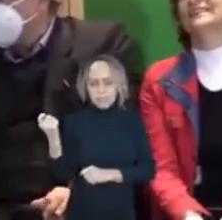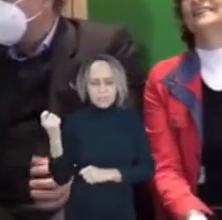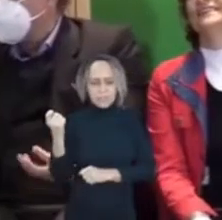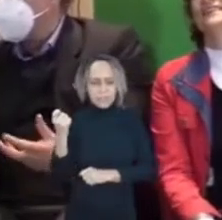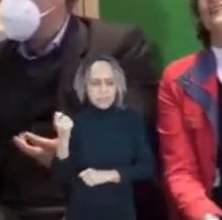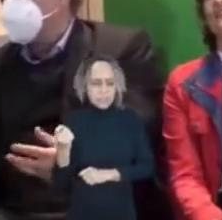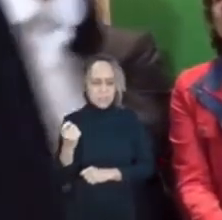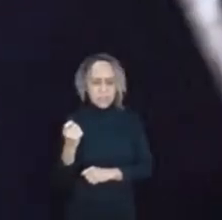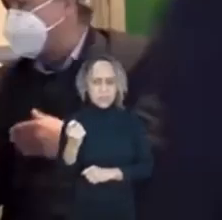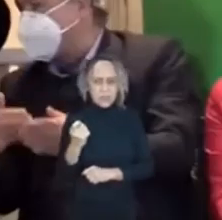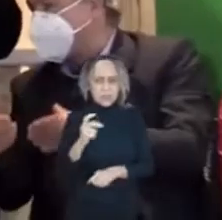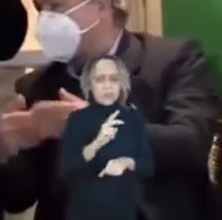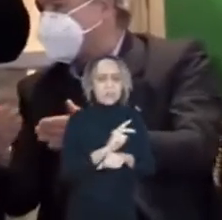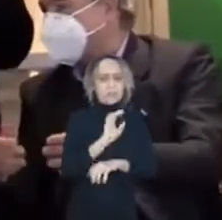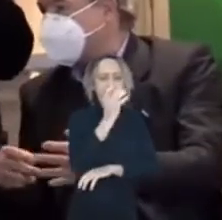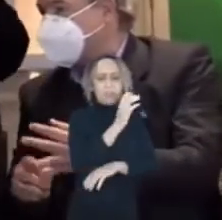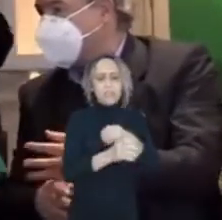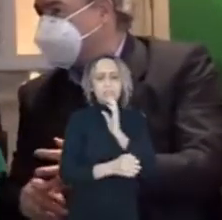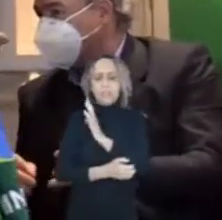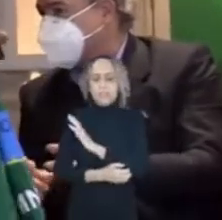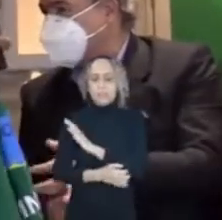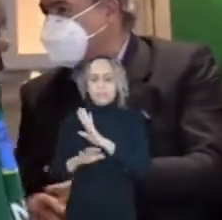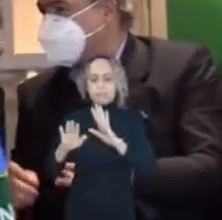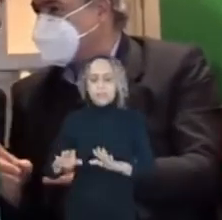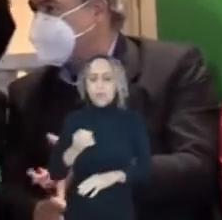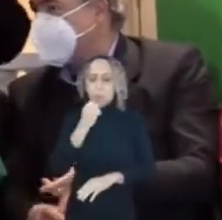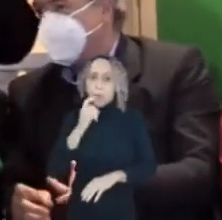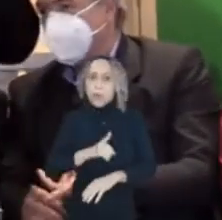Respeito. Bom dia a todas e todos.